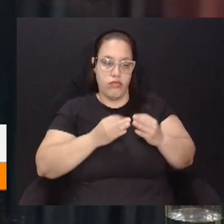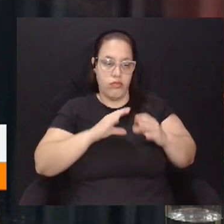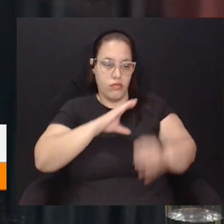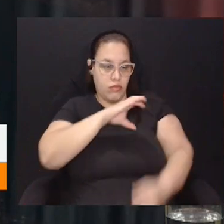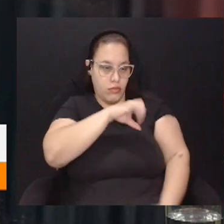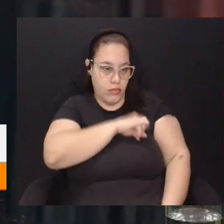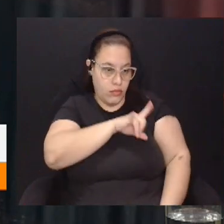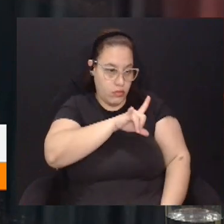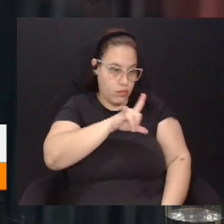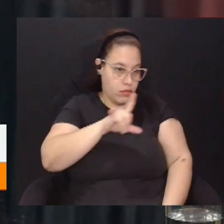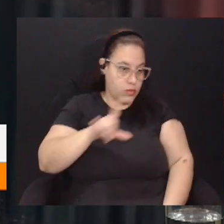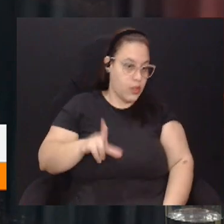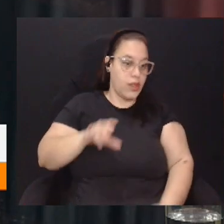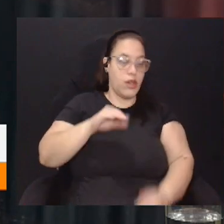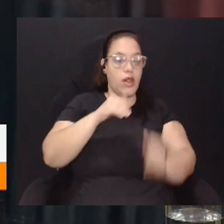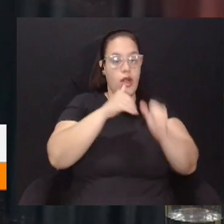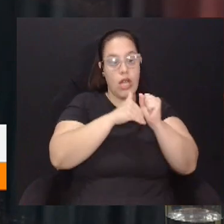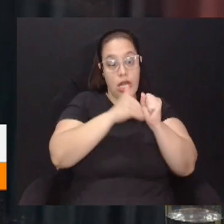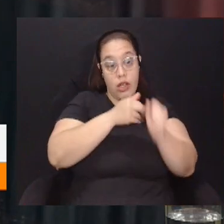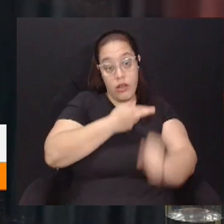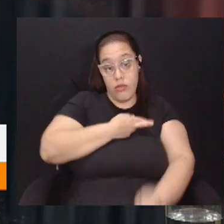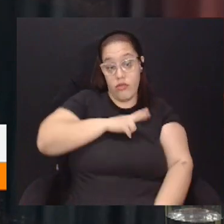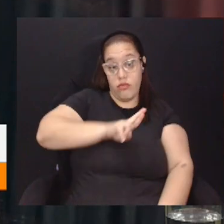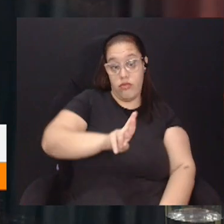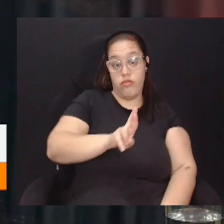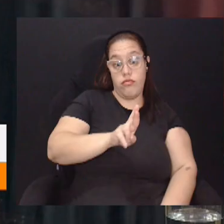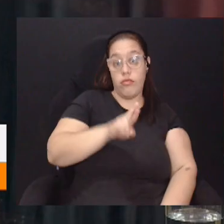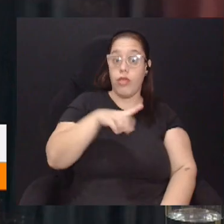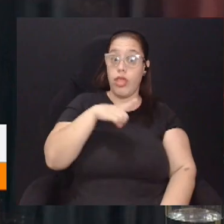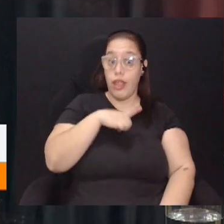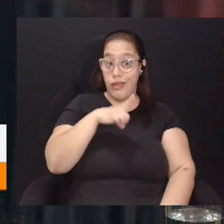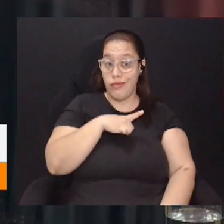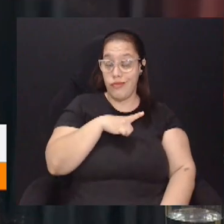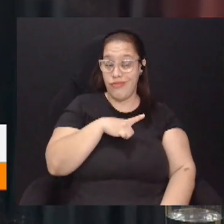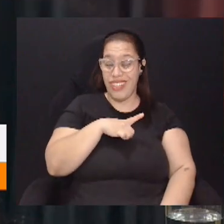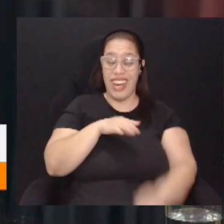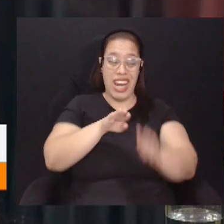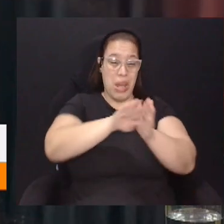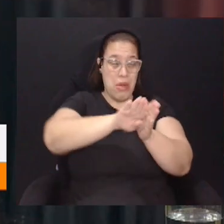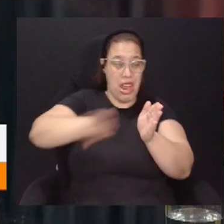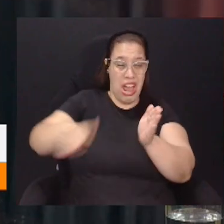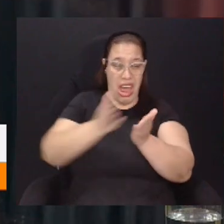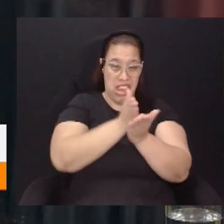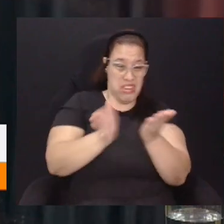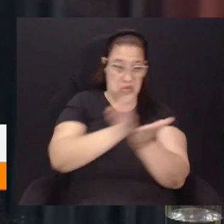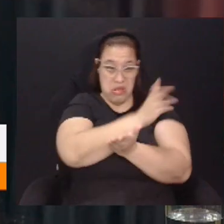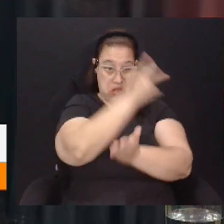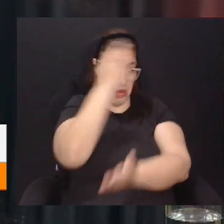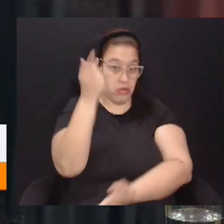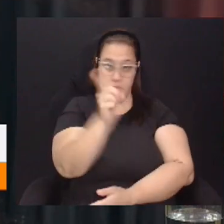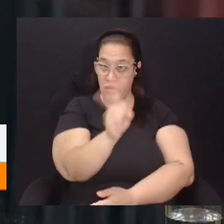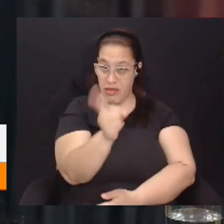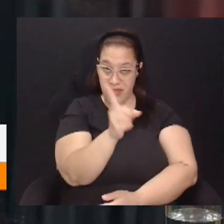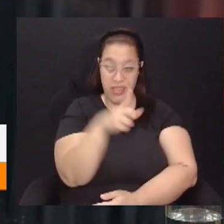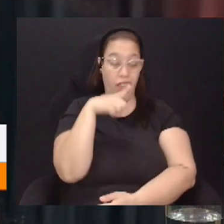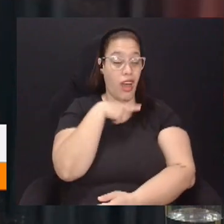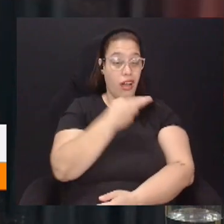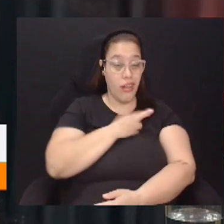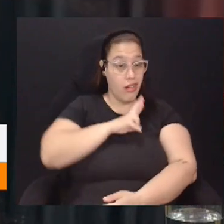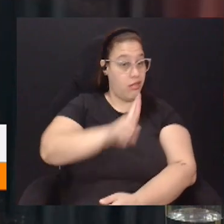da religião. A religião existe não para dividir as pessoas, a Uhum. religião existe exatamente para